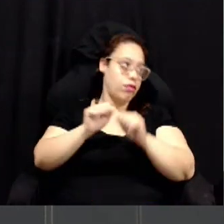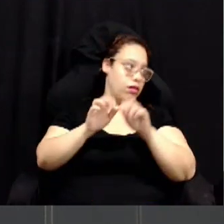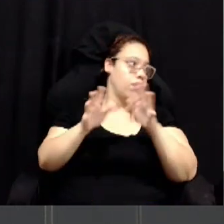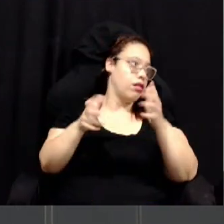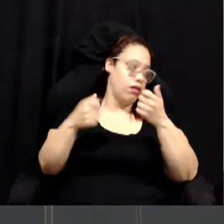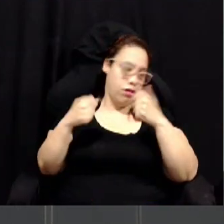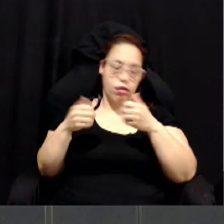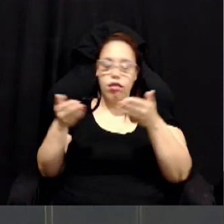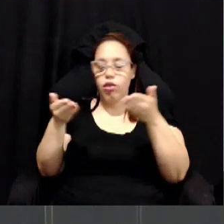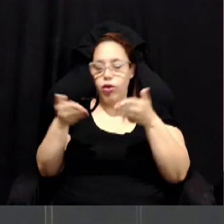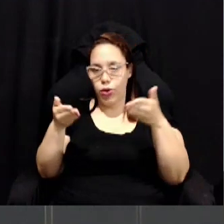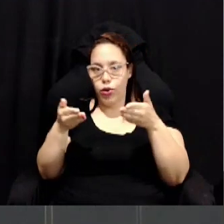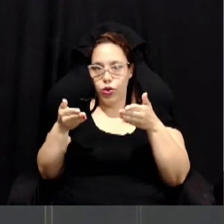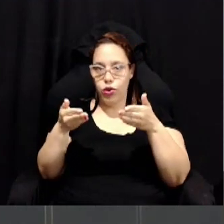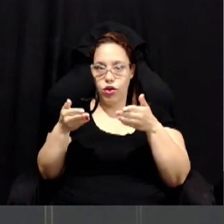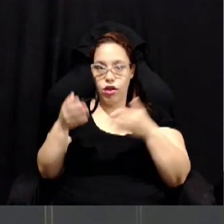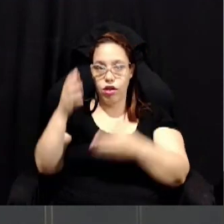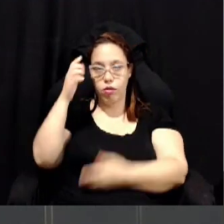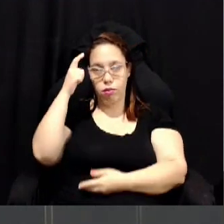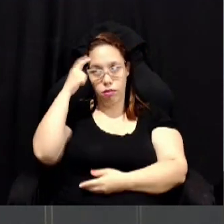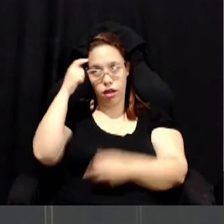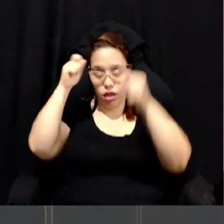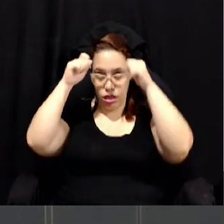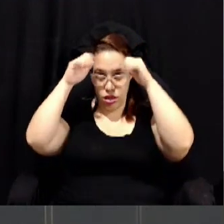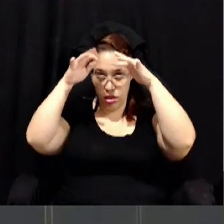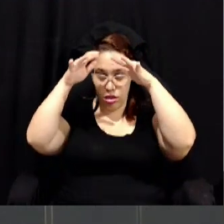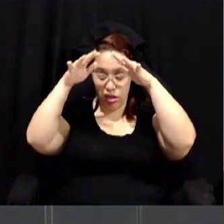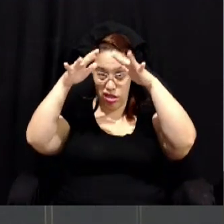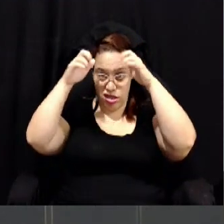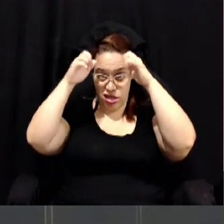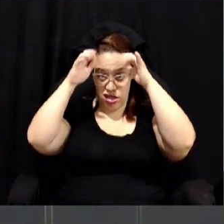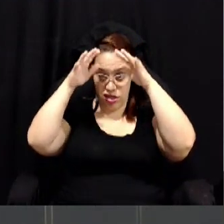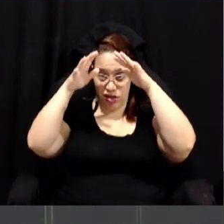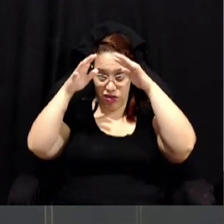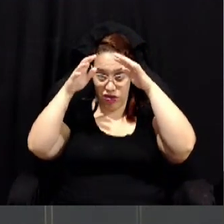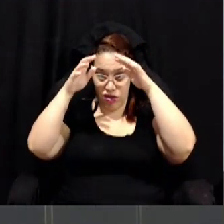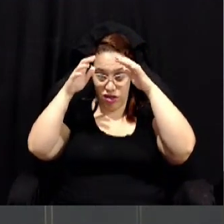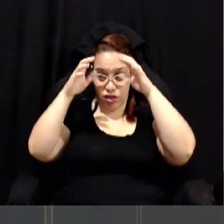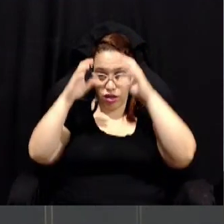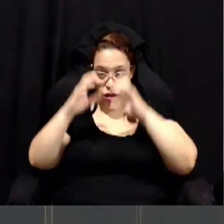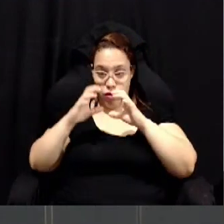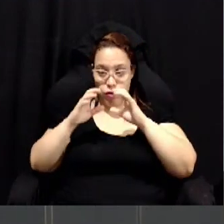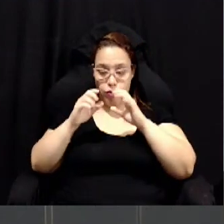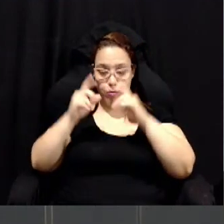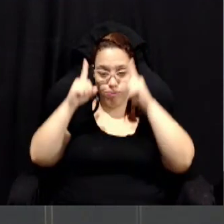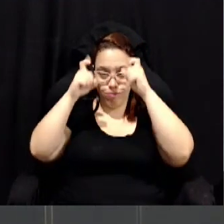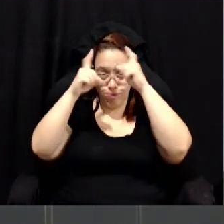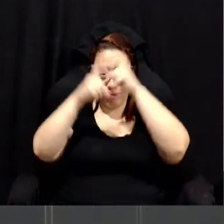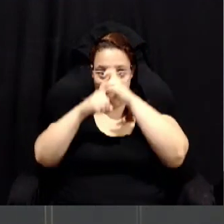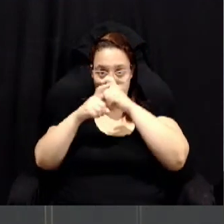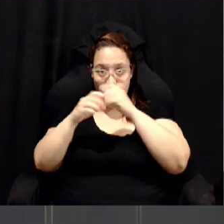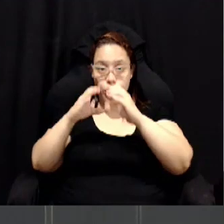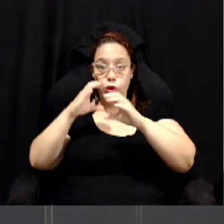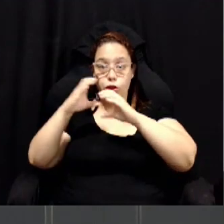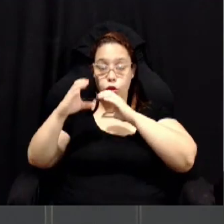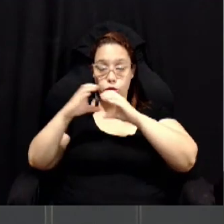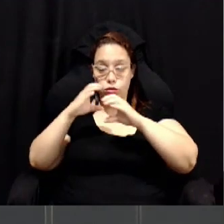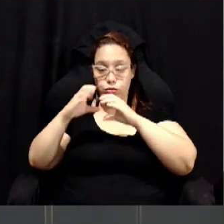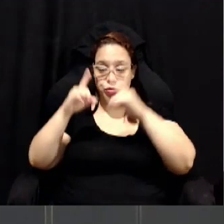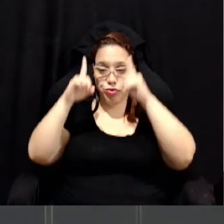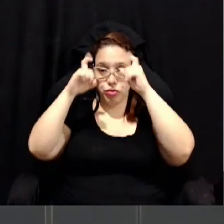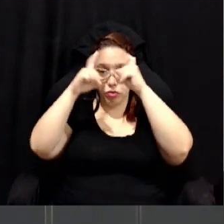você pensar num autista que ele tem uma rigidez cognitiva, que ele tem dificuldade de comunicação, que ele tem dificuldade de